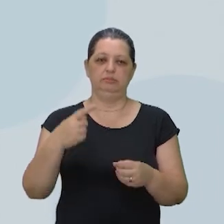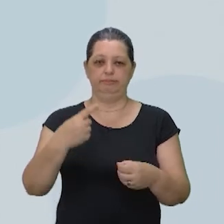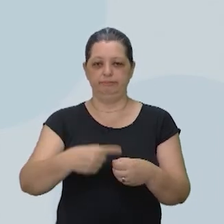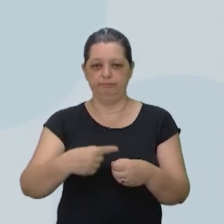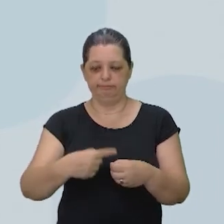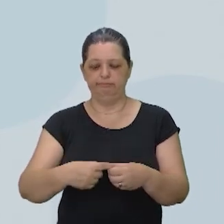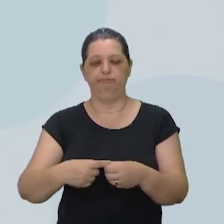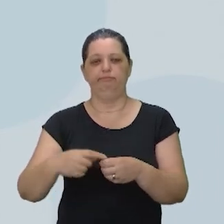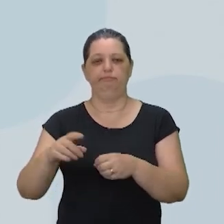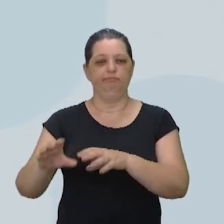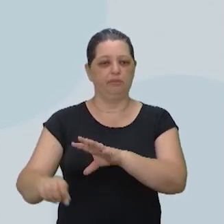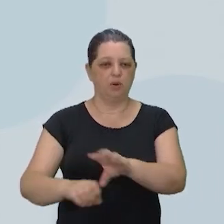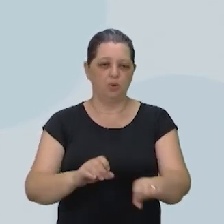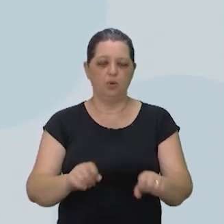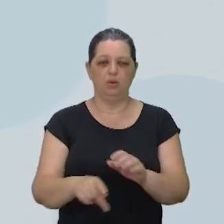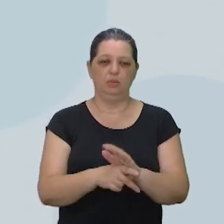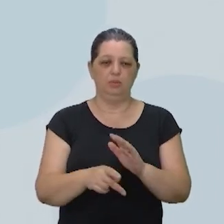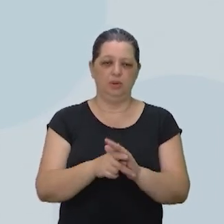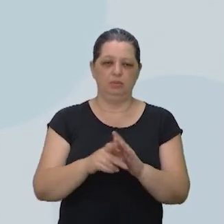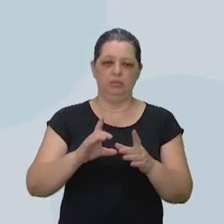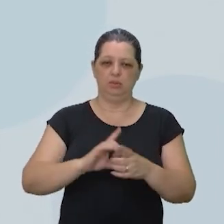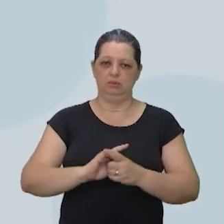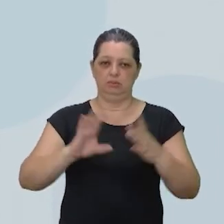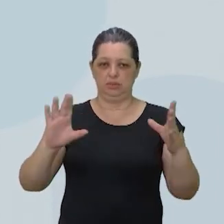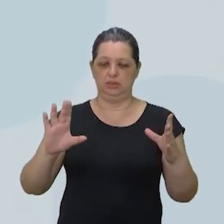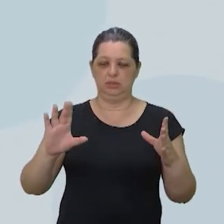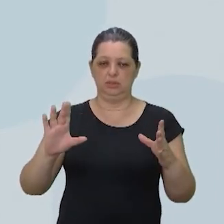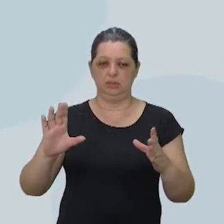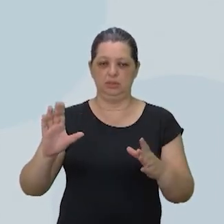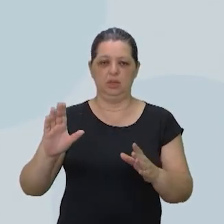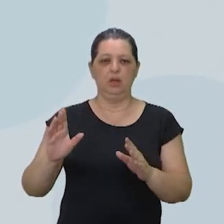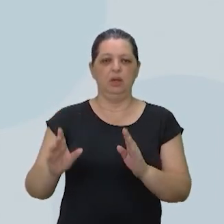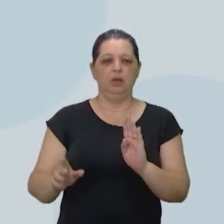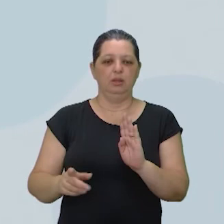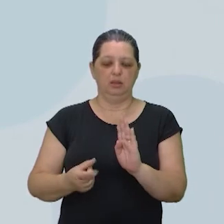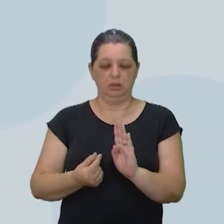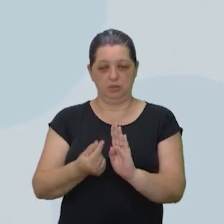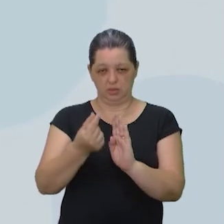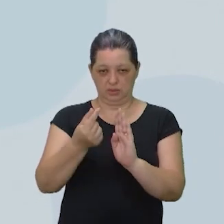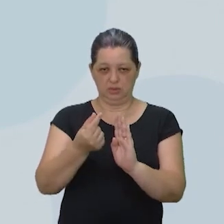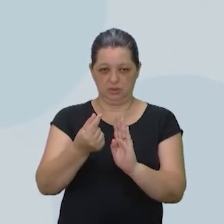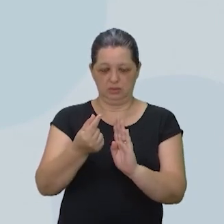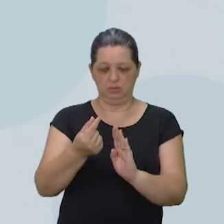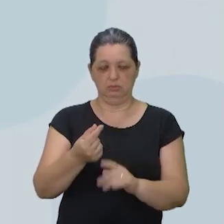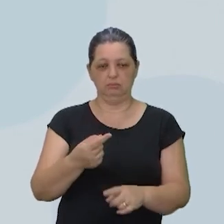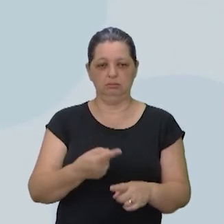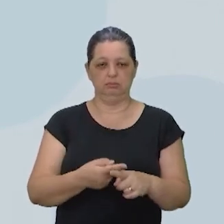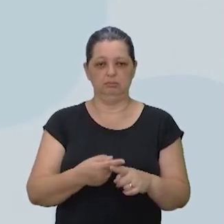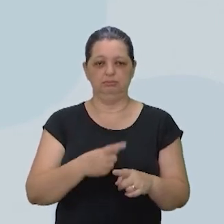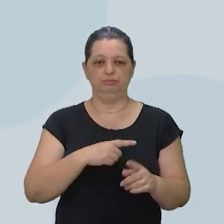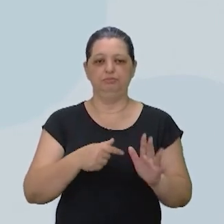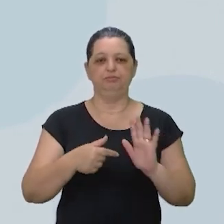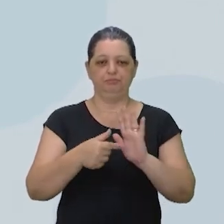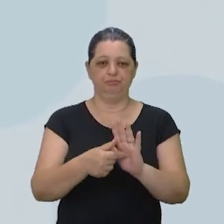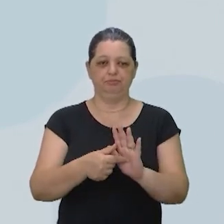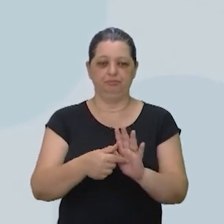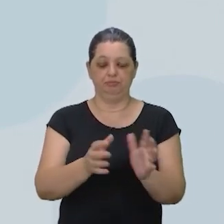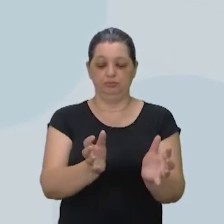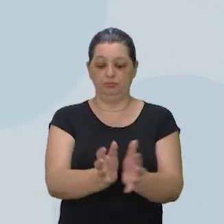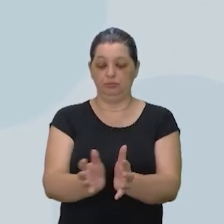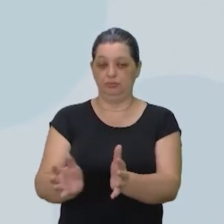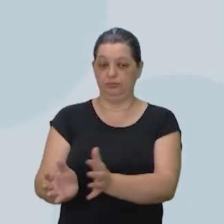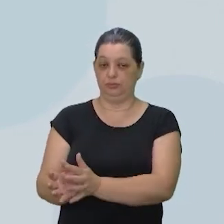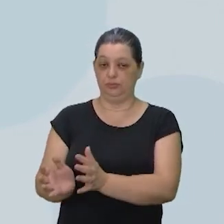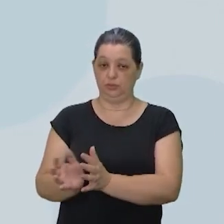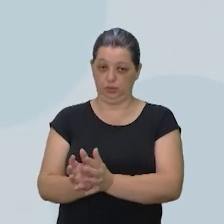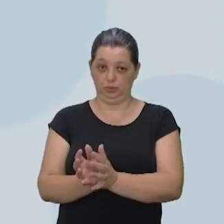e fala de liberdades burguesas que vão inspirar também as elites coloniais. Só que tem um detalhe